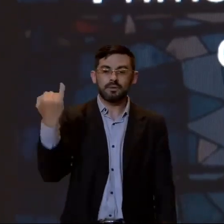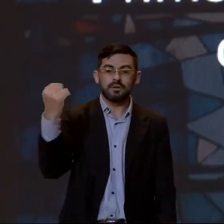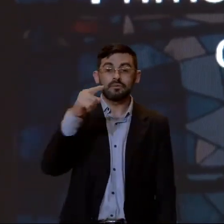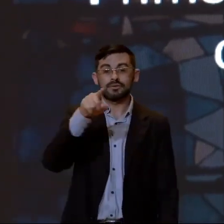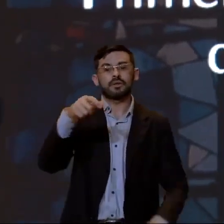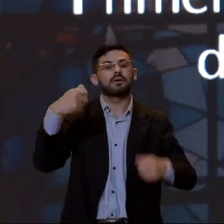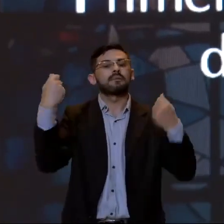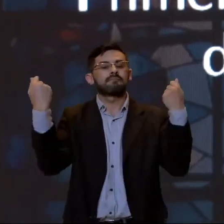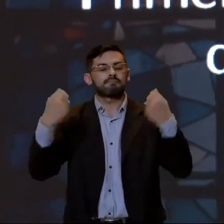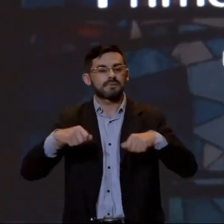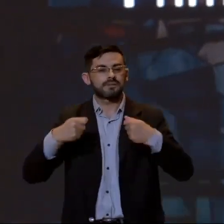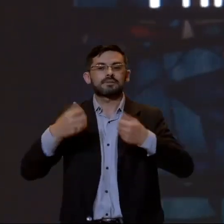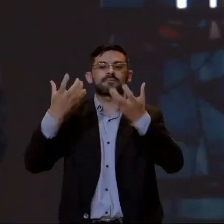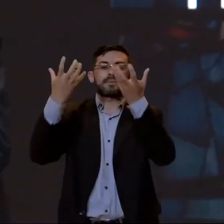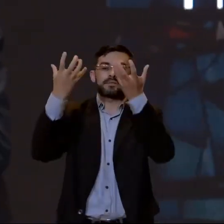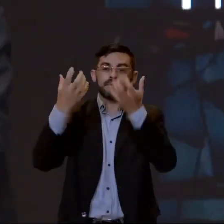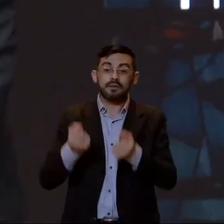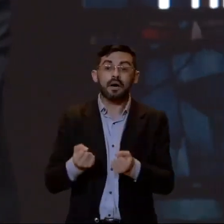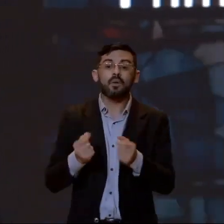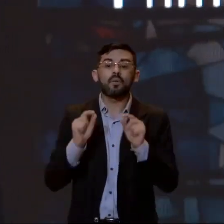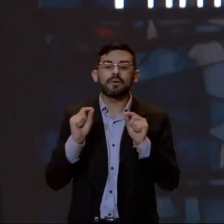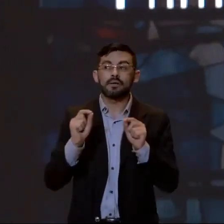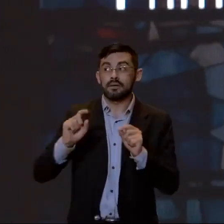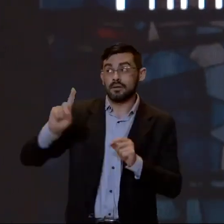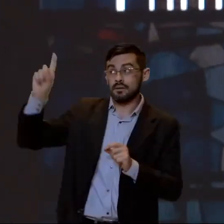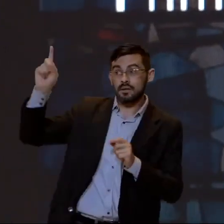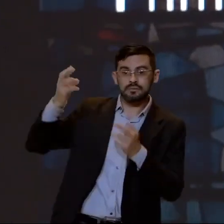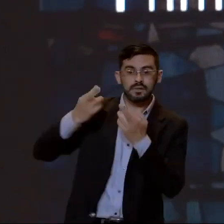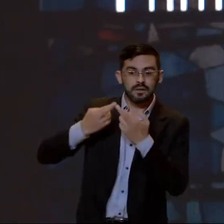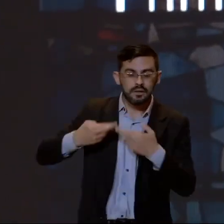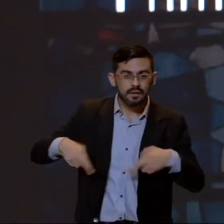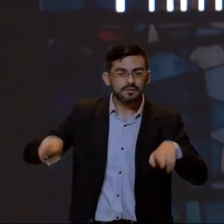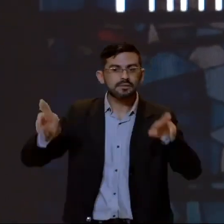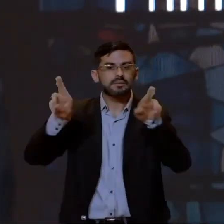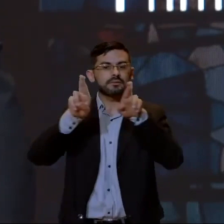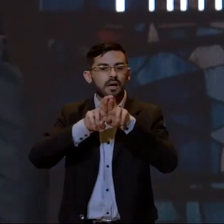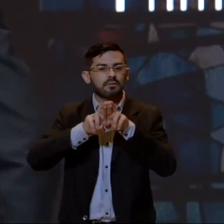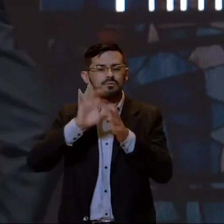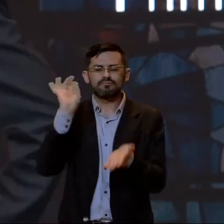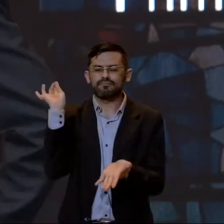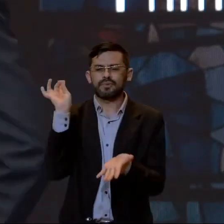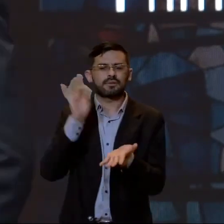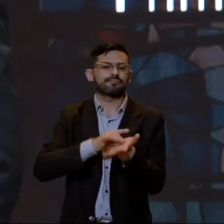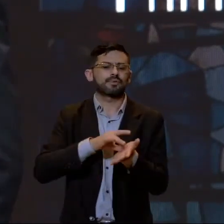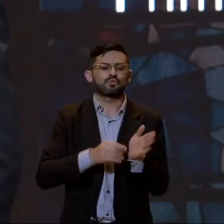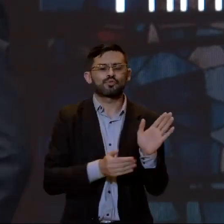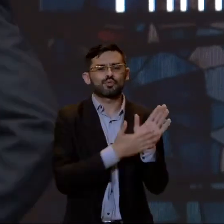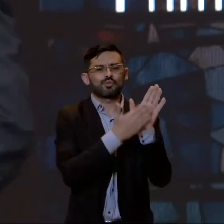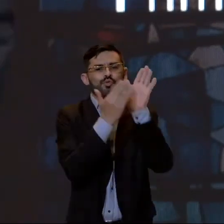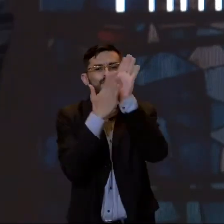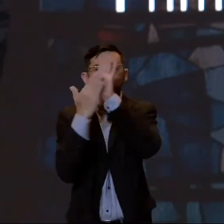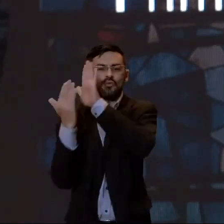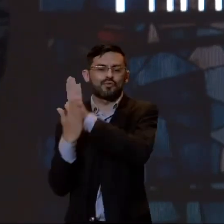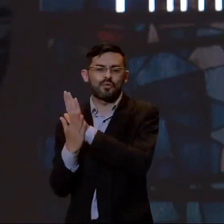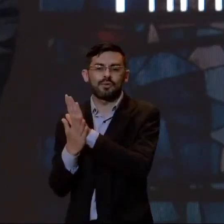precisa permitir que Deus restaure na sua vida o verdadeiro louvor. Porque Ele